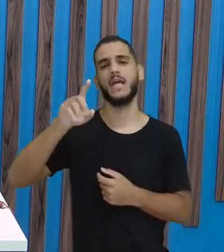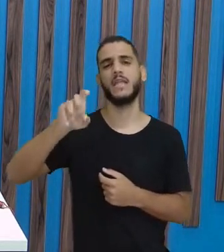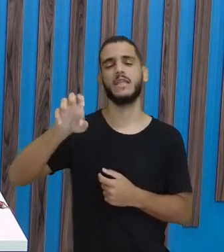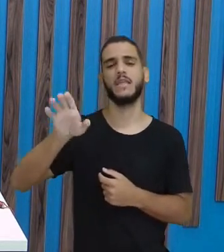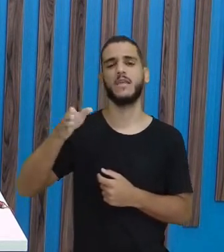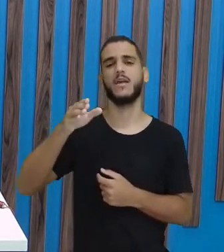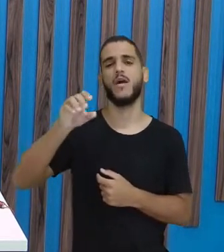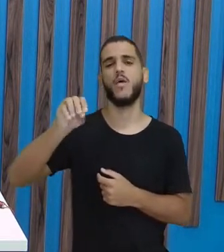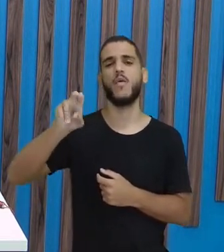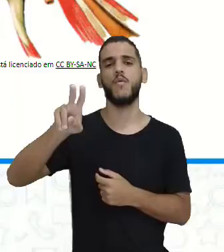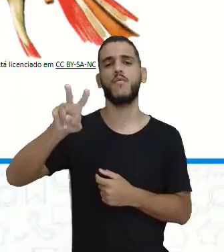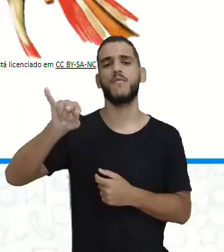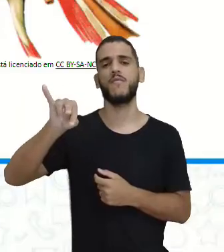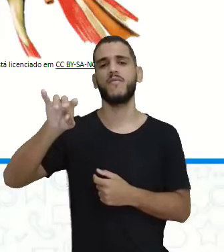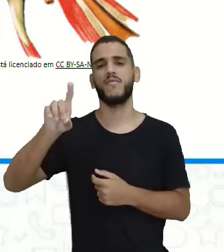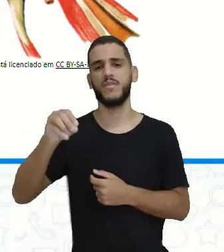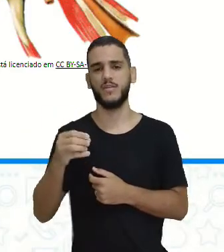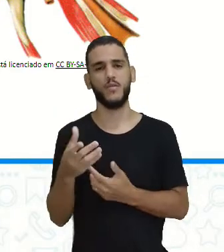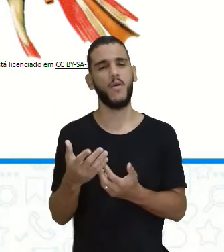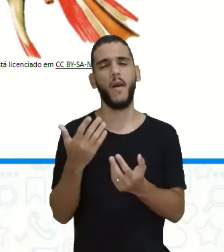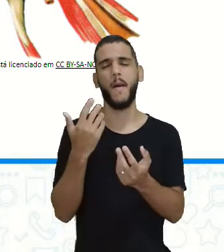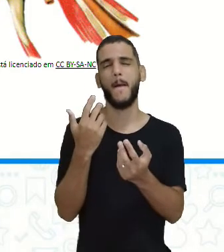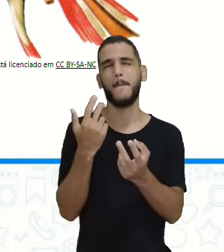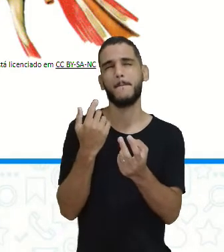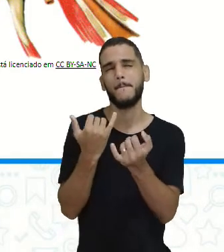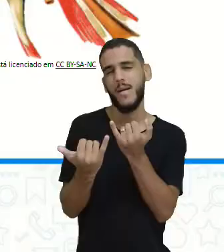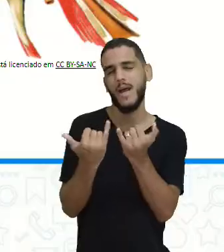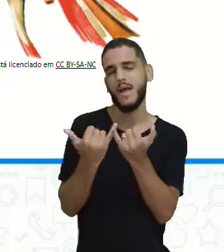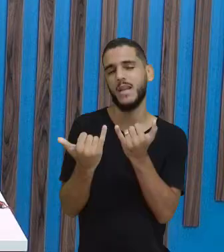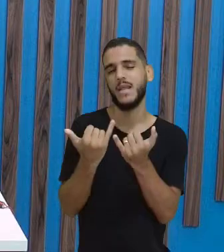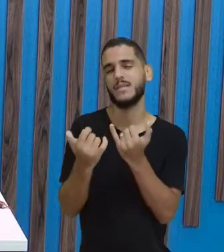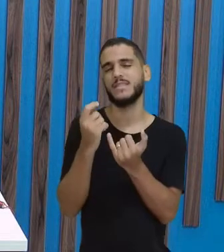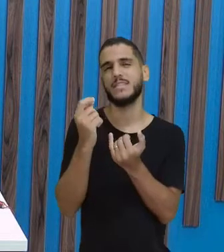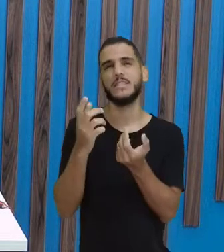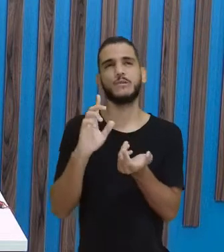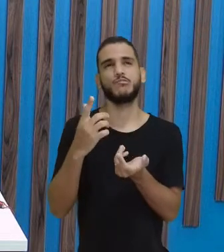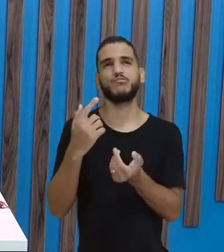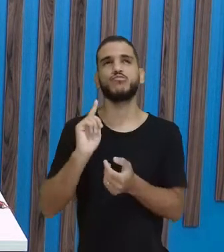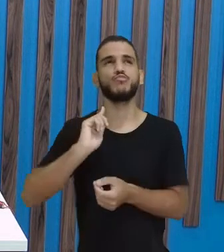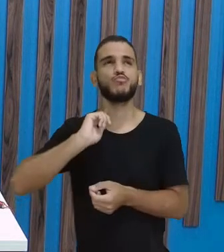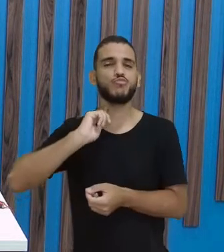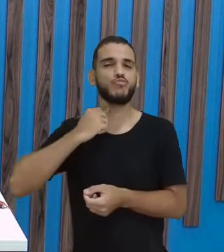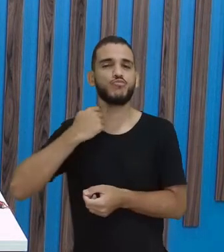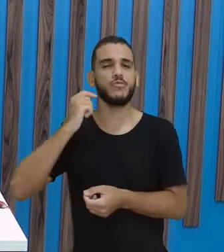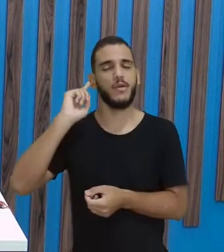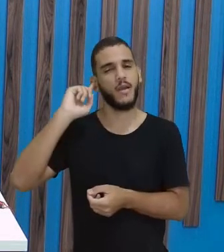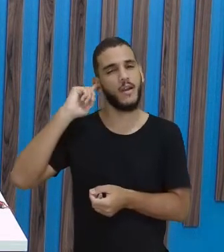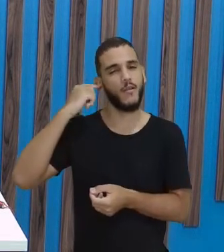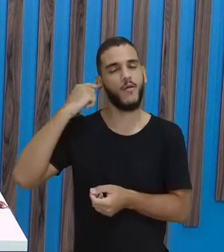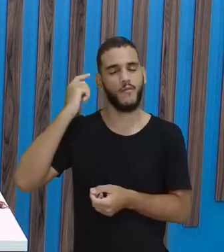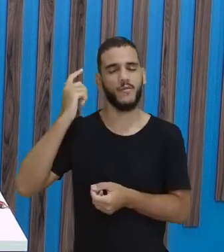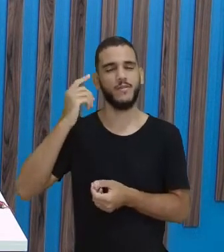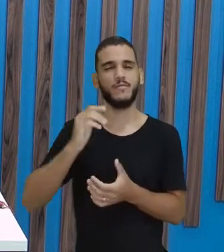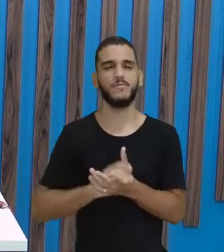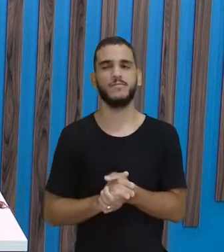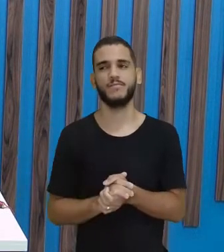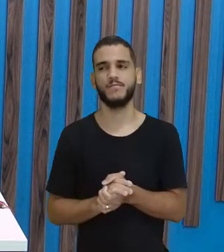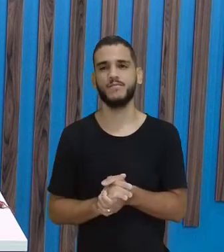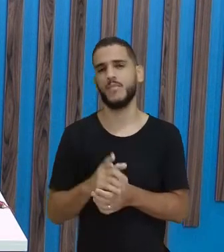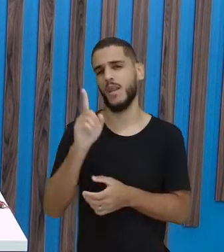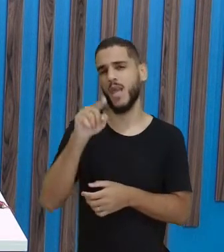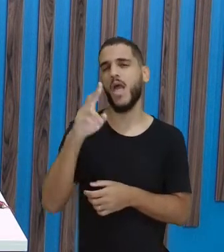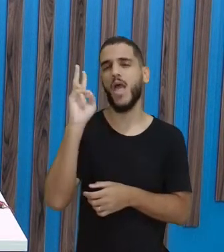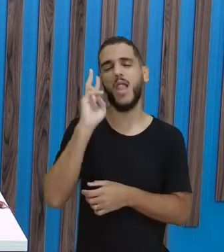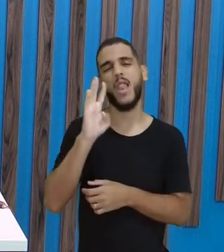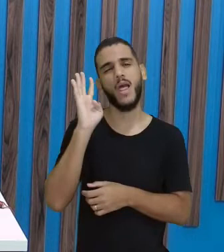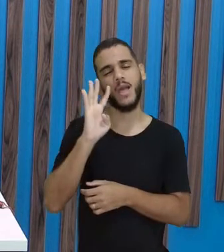o Lázaro, a Maiara, que estava aí desde cedinho também, né? Isso. O que vocês acham sobre a cera de ouvido? É legal?